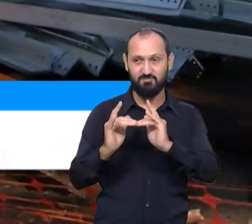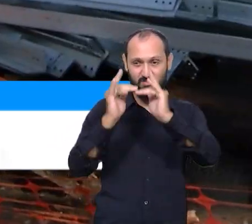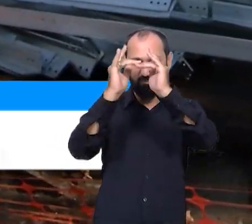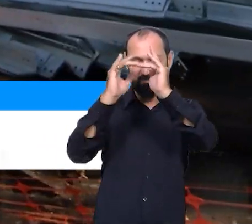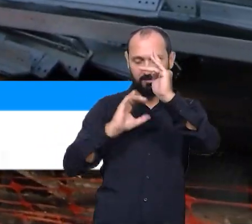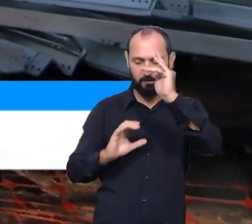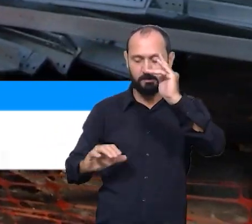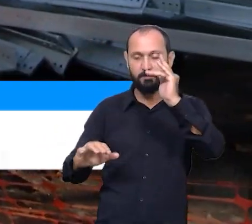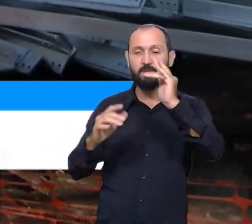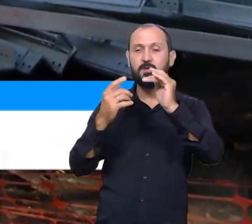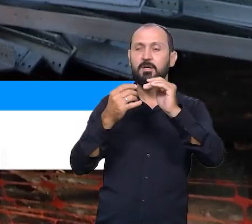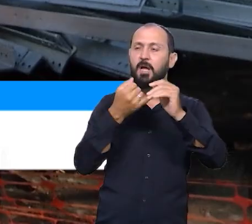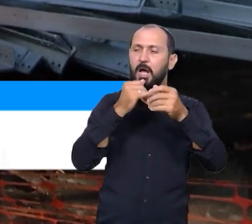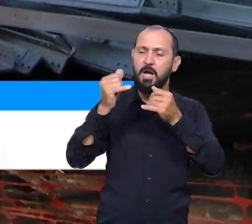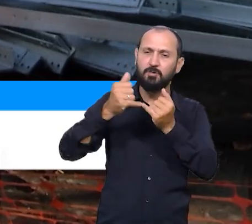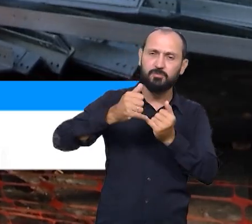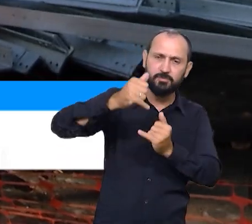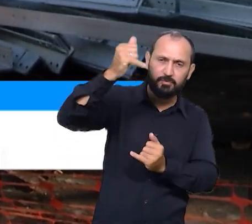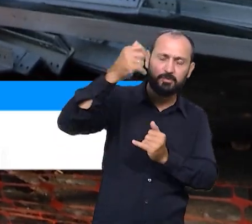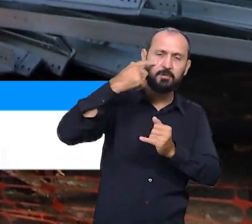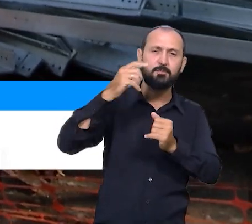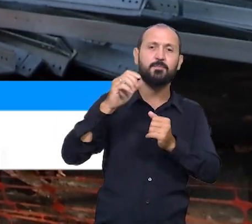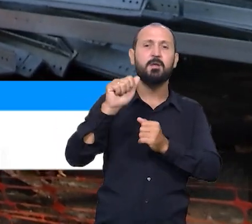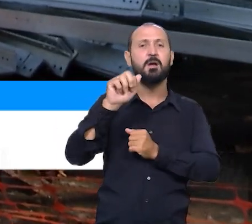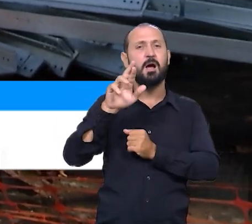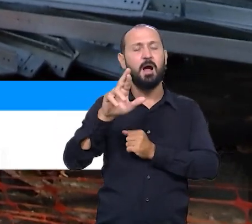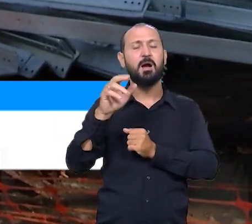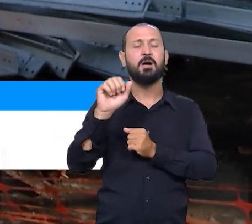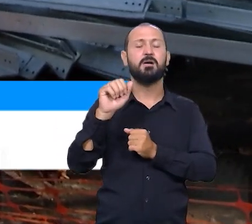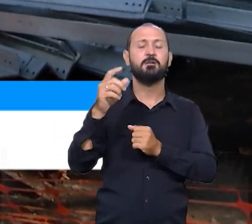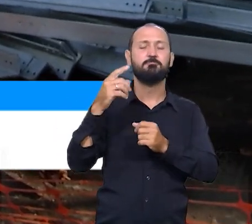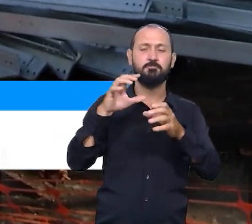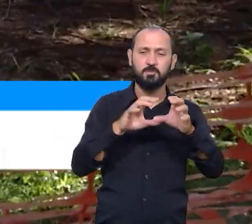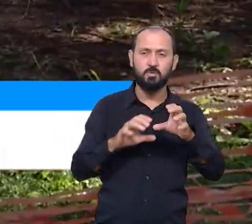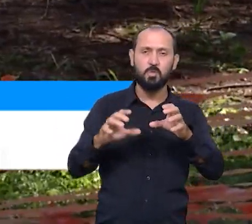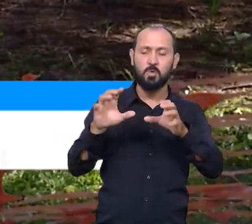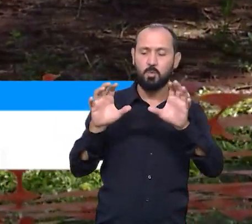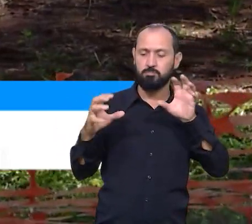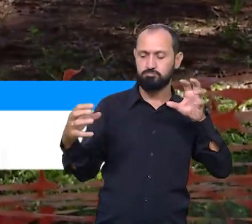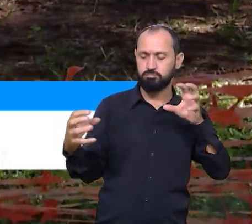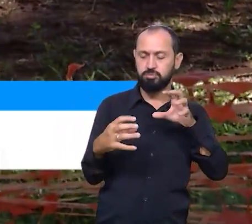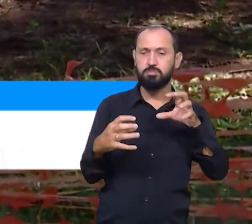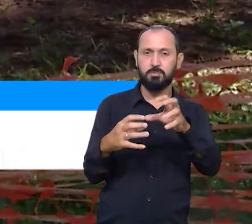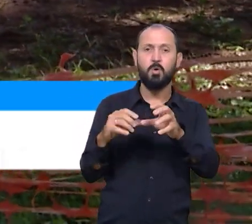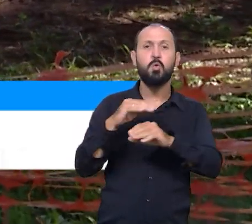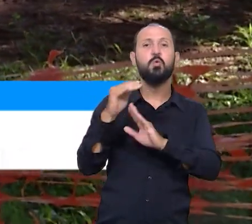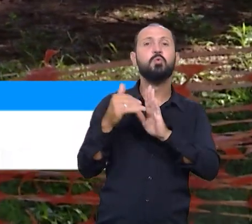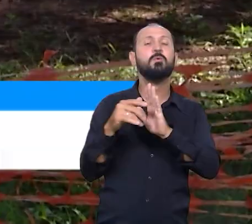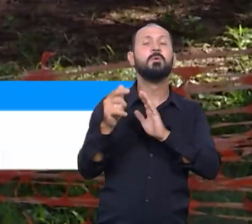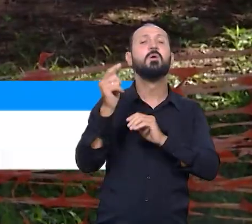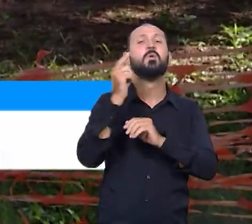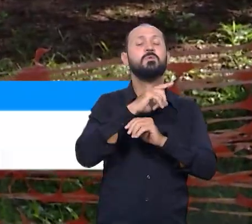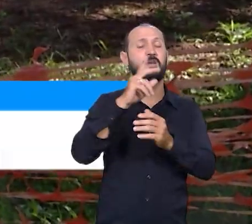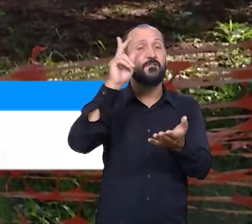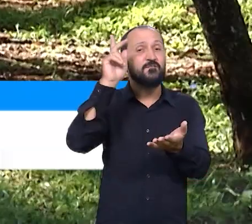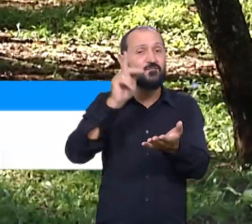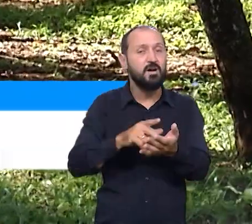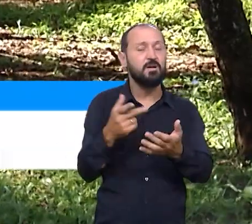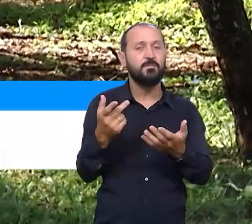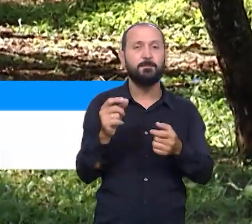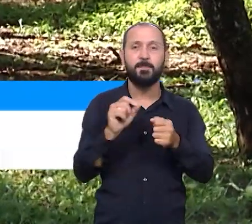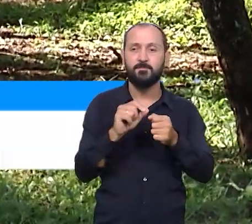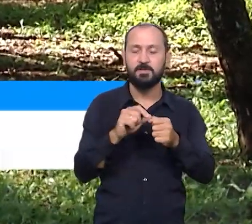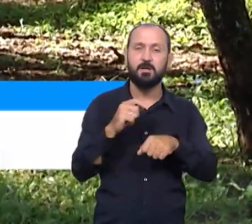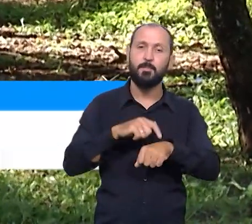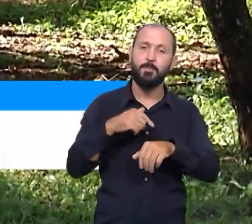e toda a instalação elétrica, parte de ar-condicionado, instalação dos transmissores, tudo isso aí para poder